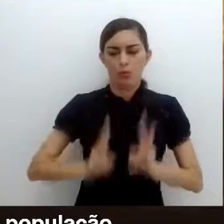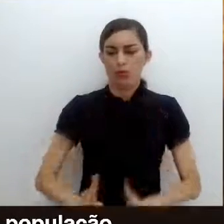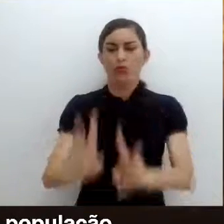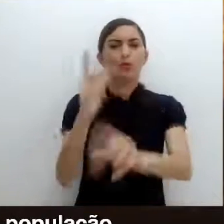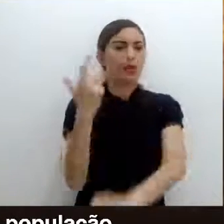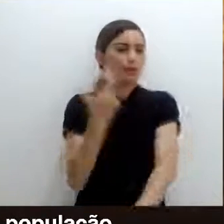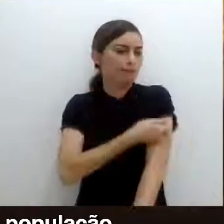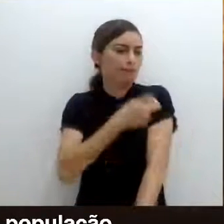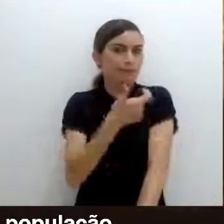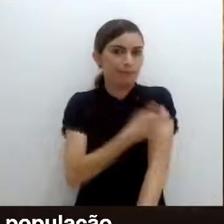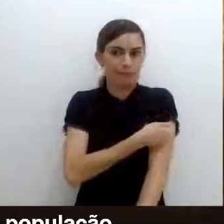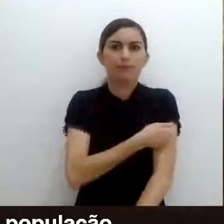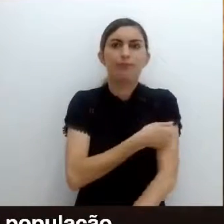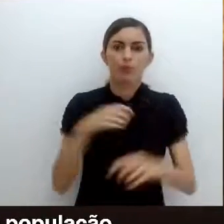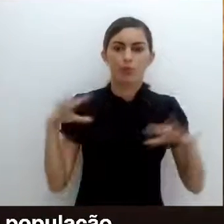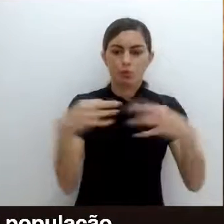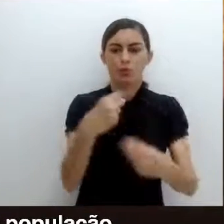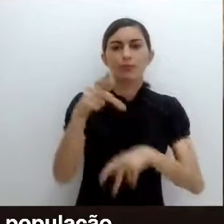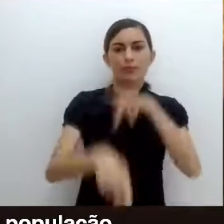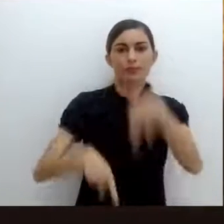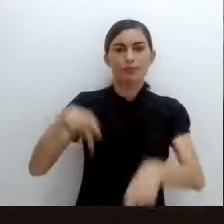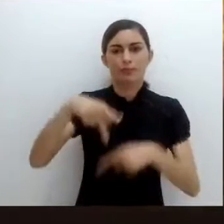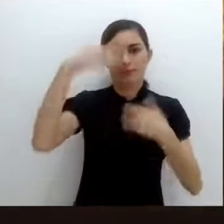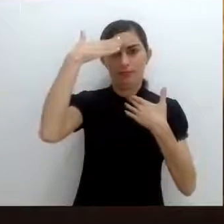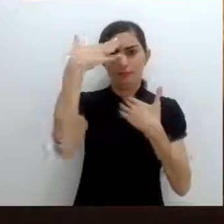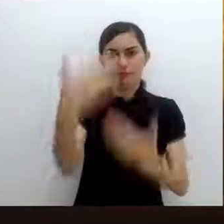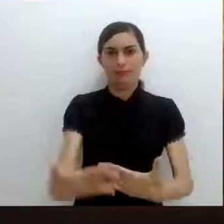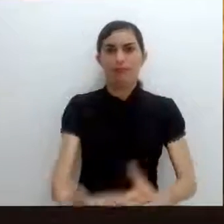para darmos continuidade à imunização da nossa população. Muito obrigado.